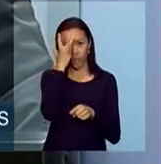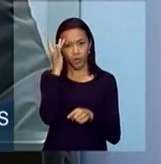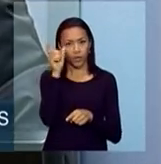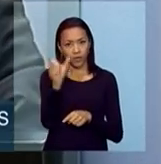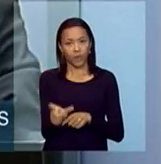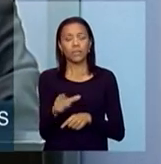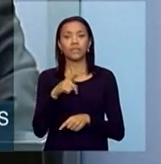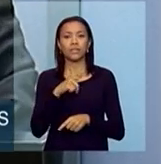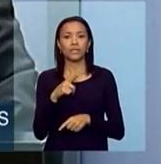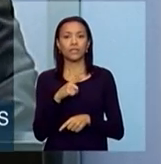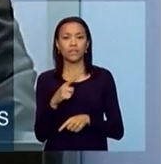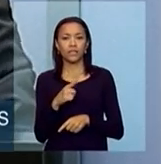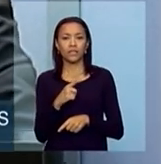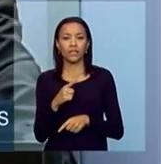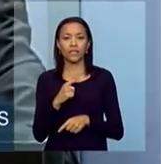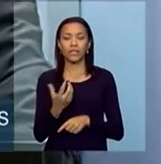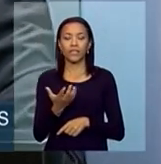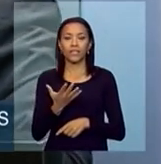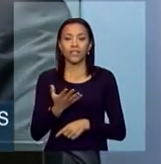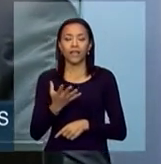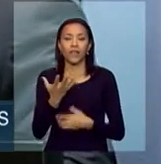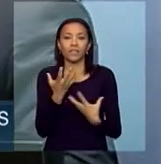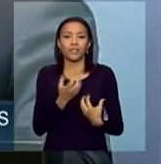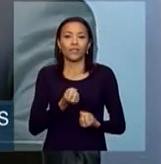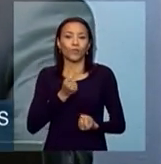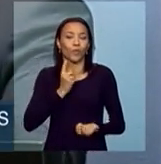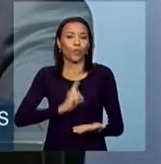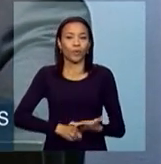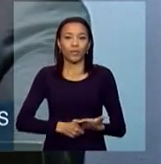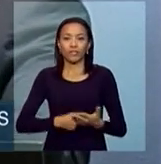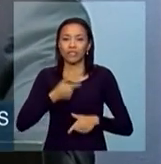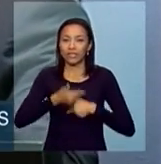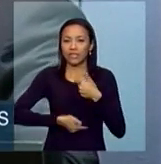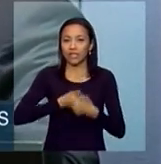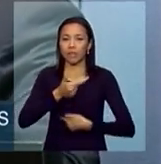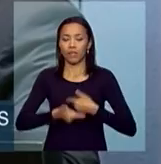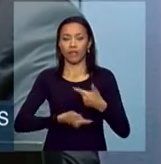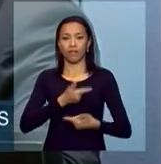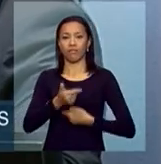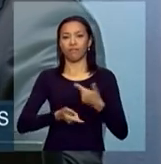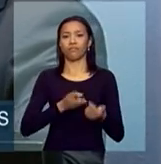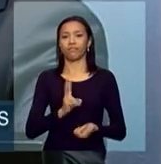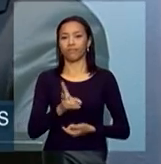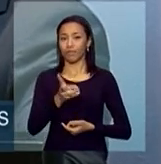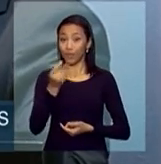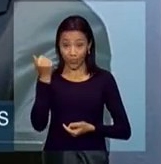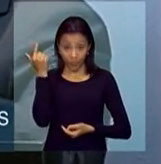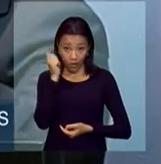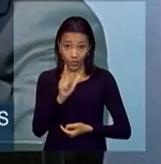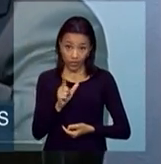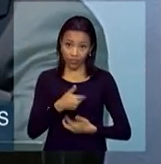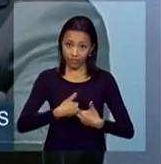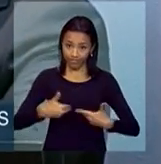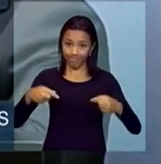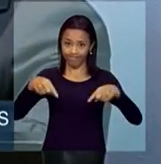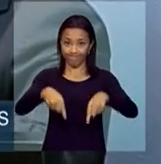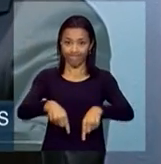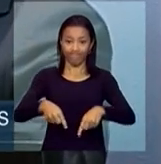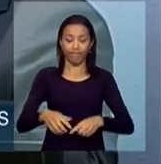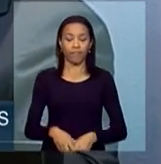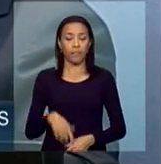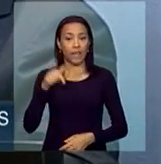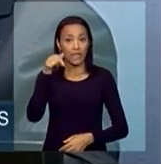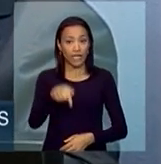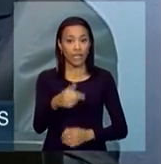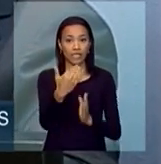ele carrega com ele a marca do Banco do Brasil, faz tudo com amor e carinho, é por isso que as coisas dão certo aqui. E nesse plano safra